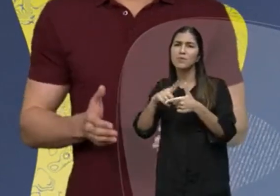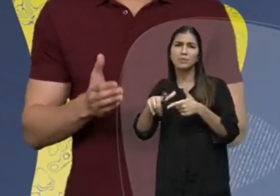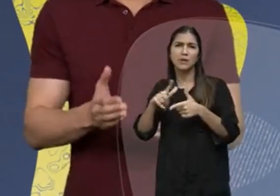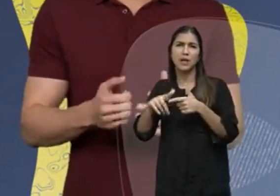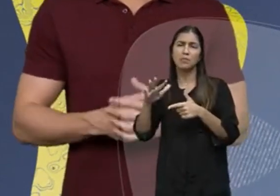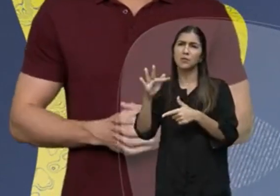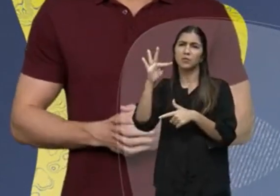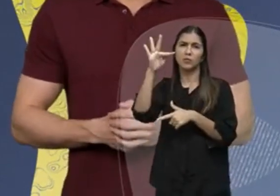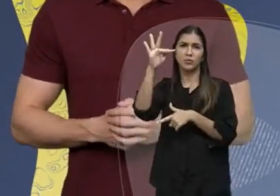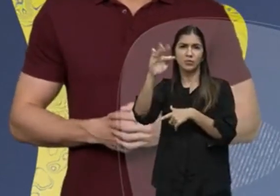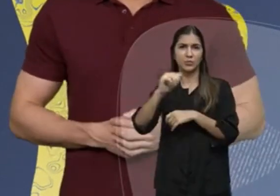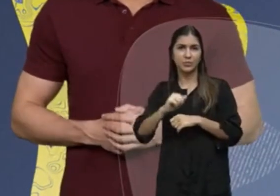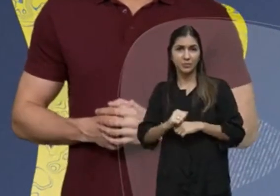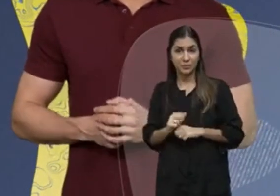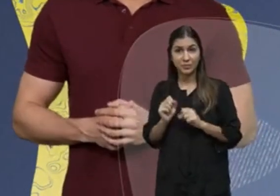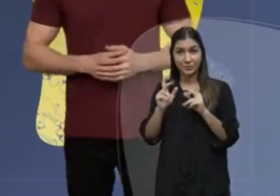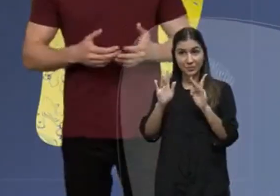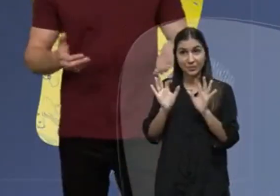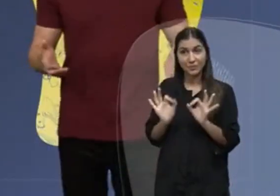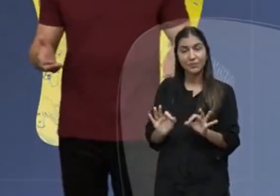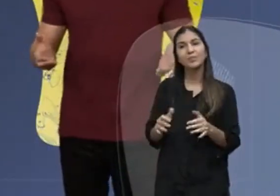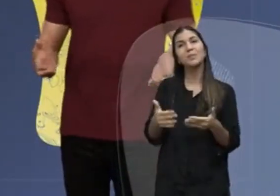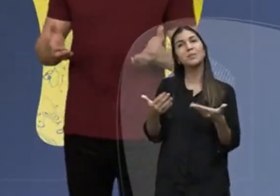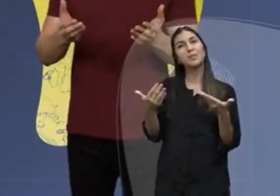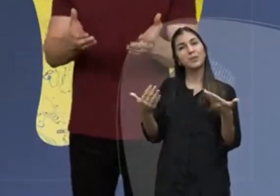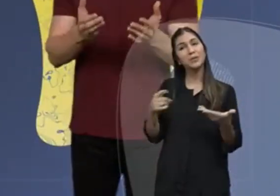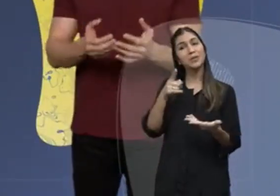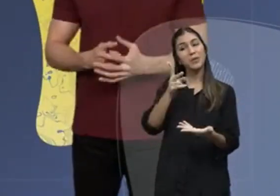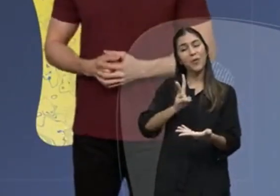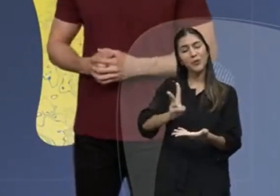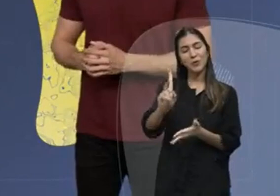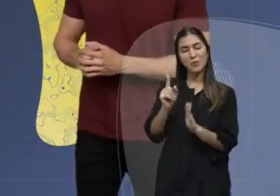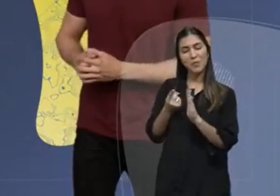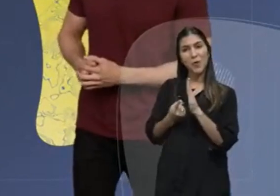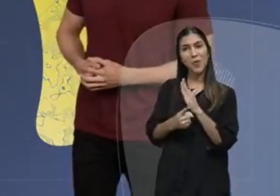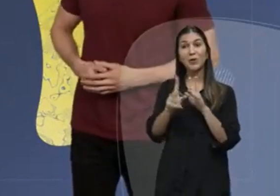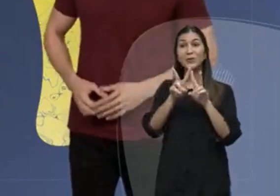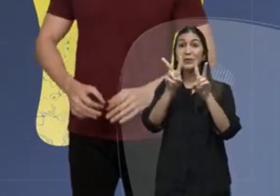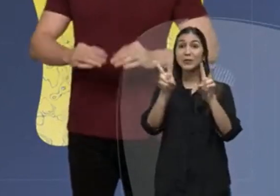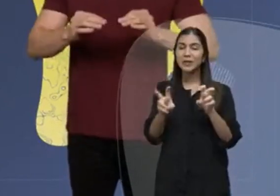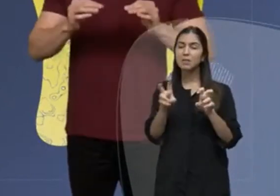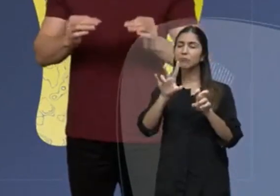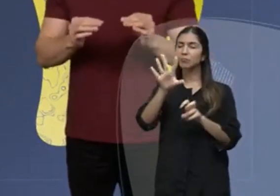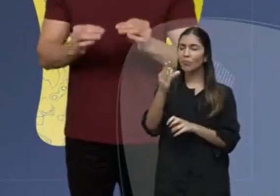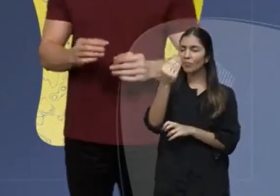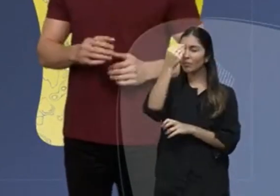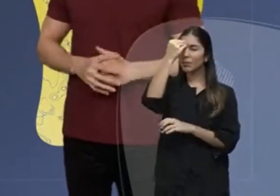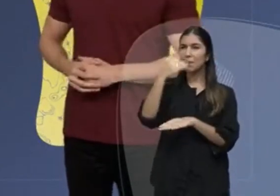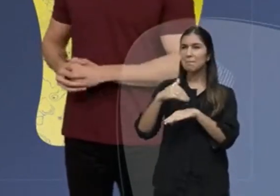danificação futura do material, certo? Por isso, continue se aprofundando nesse tema para ficar